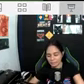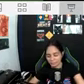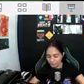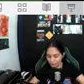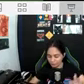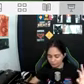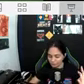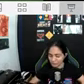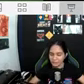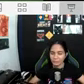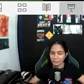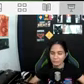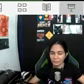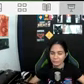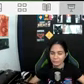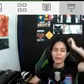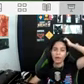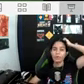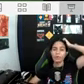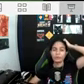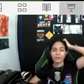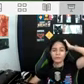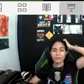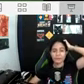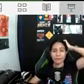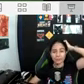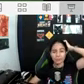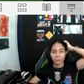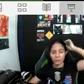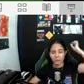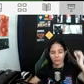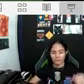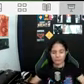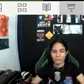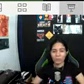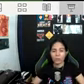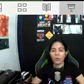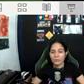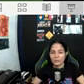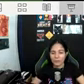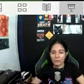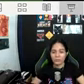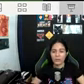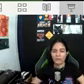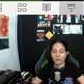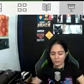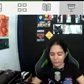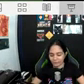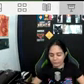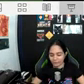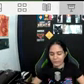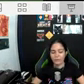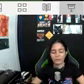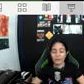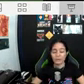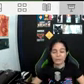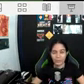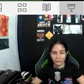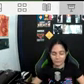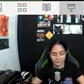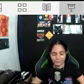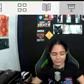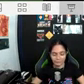né? Vamos supor, 6 meses. No fim, você teve uma boa nota. Conclusão, Coca-Cola faz aumentar o